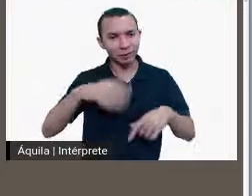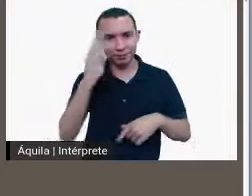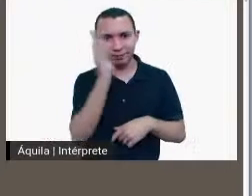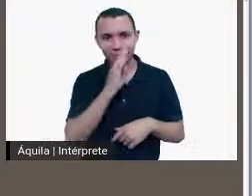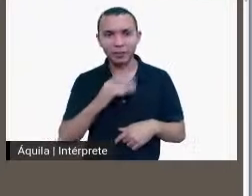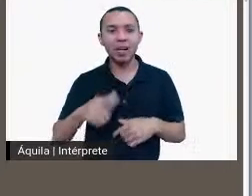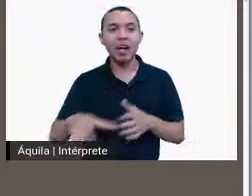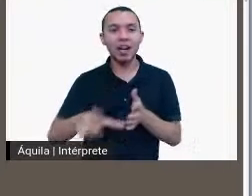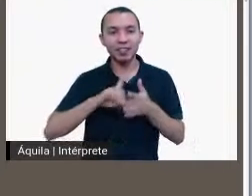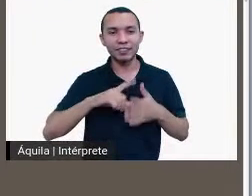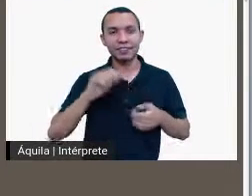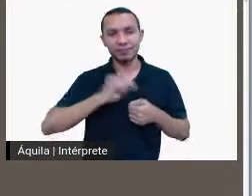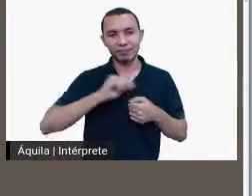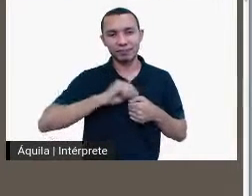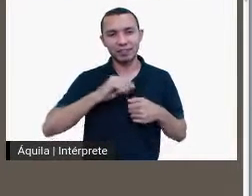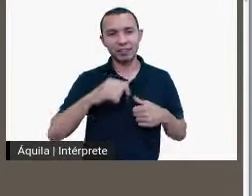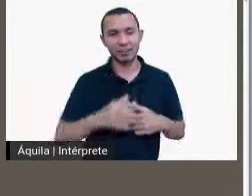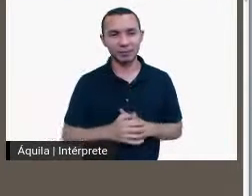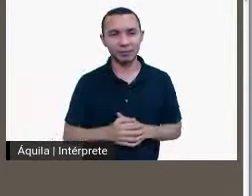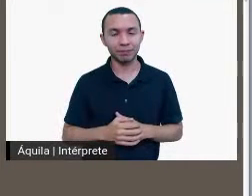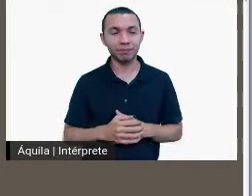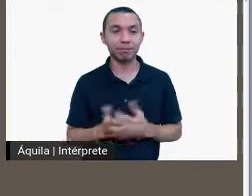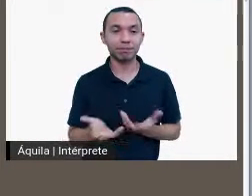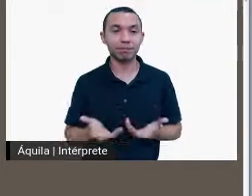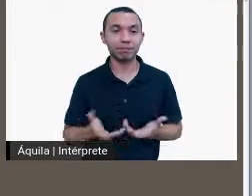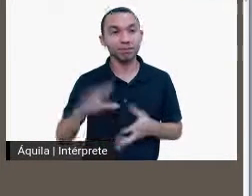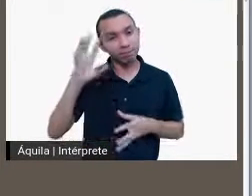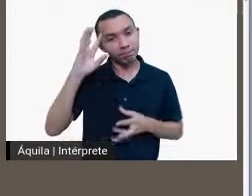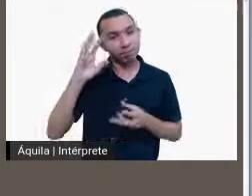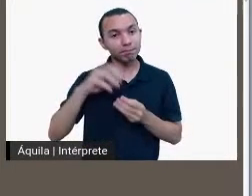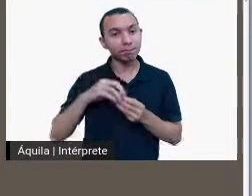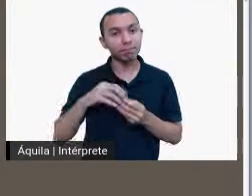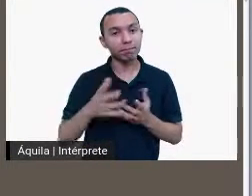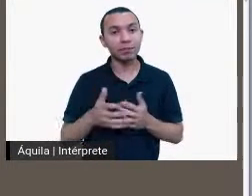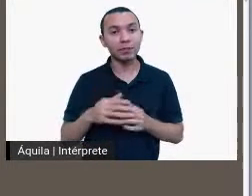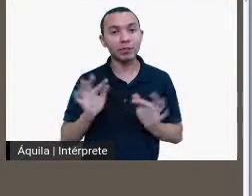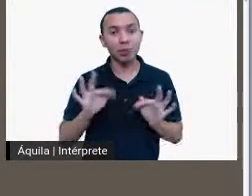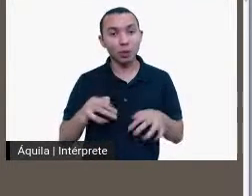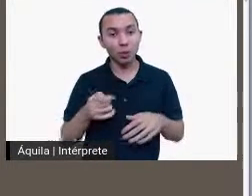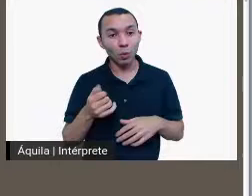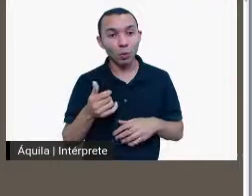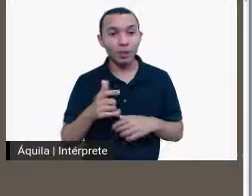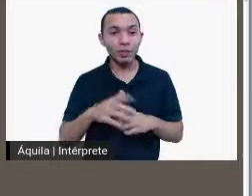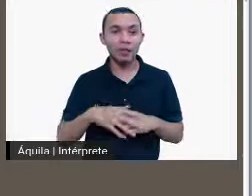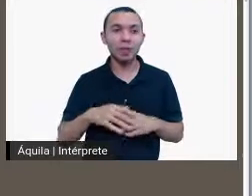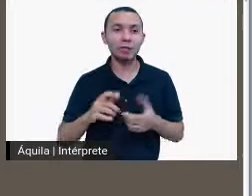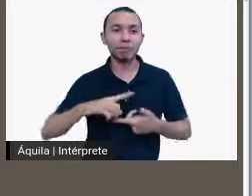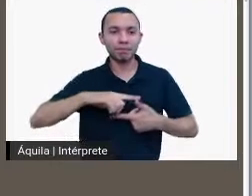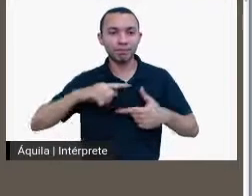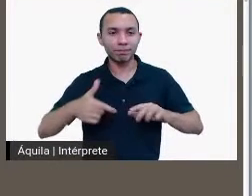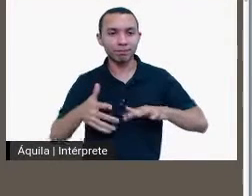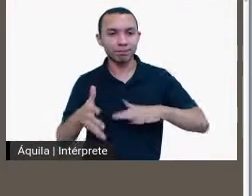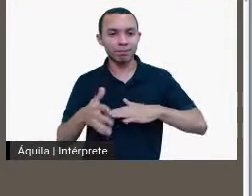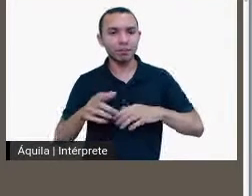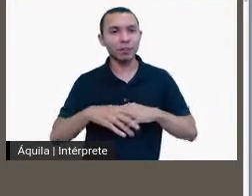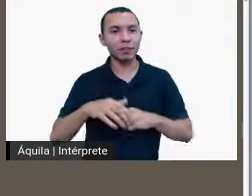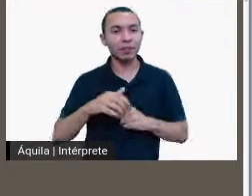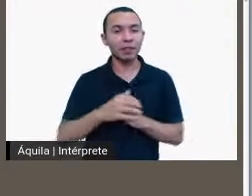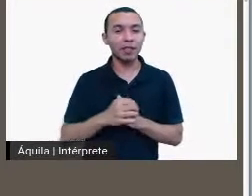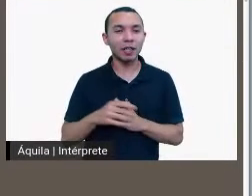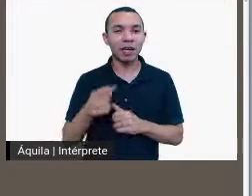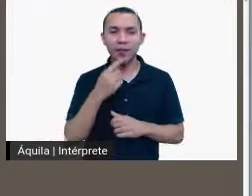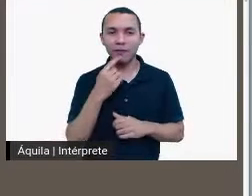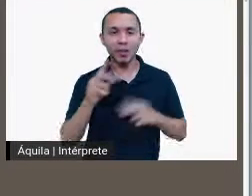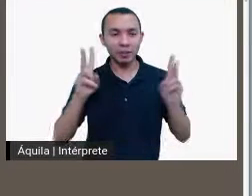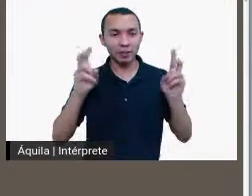realizavam. Para concluir, se uma aproximação é possível ao modernismo de Menotti e Del Picchia, ela diz respeito